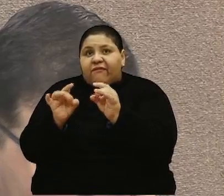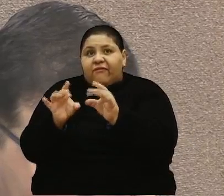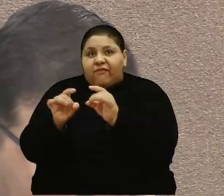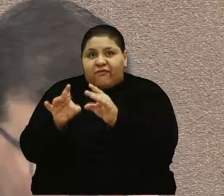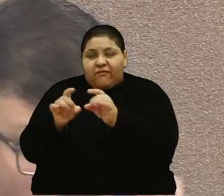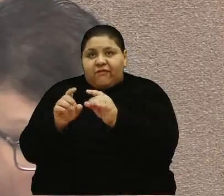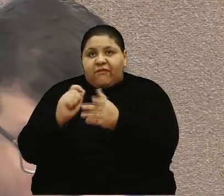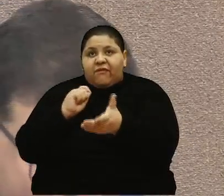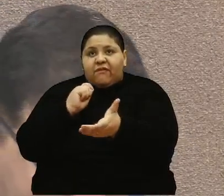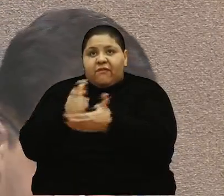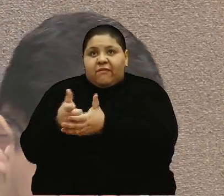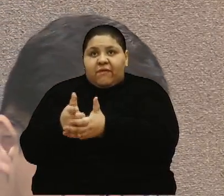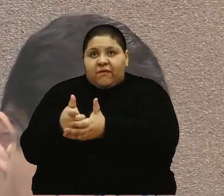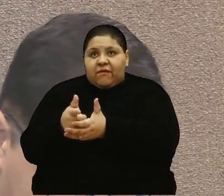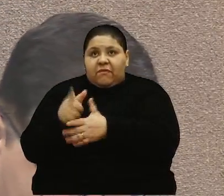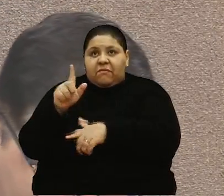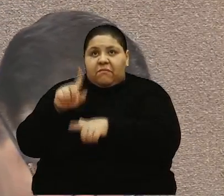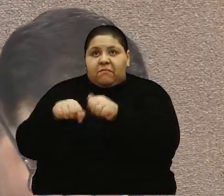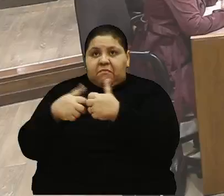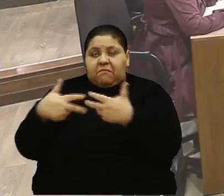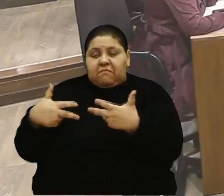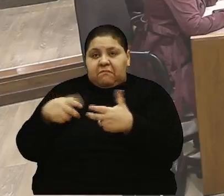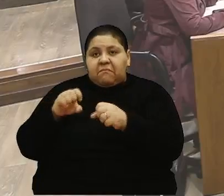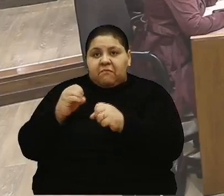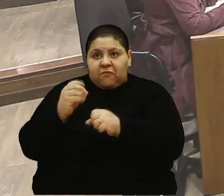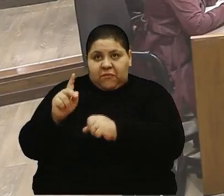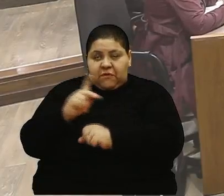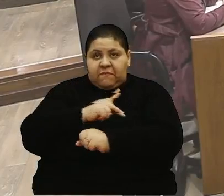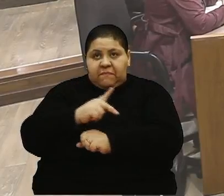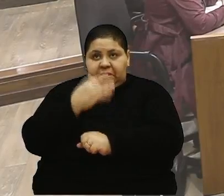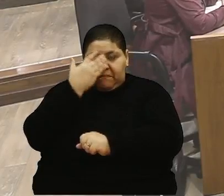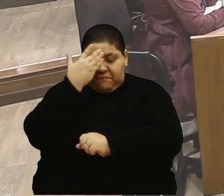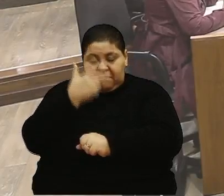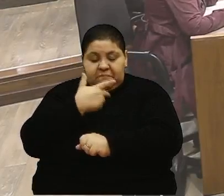para comprar o seu item. Tá bom, presidente? Obrigado. Obrigado. Para declarar voto, vereador